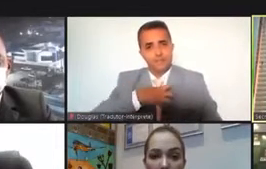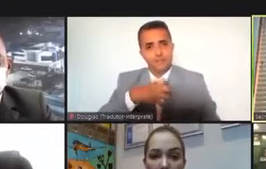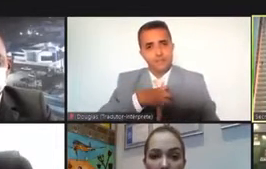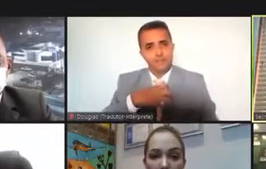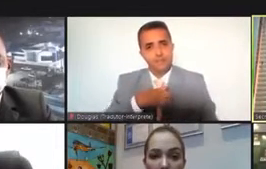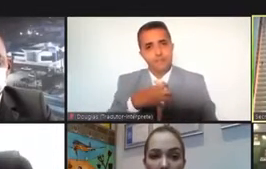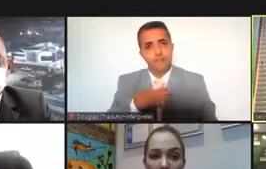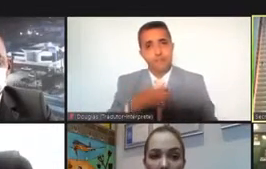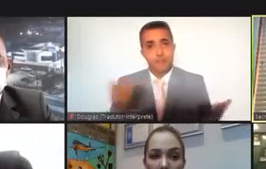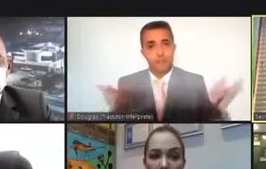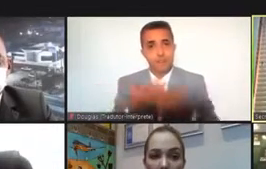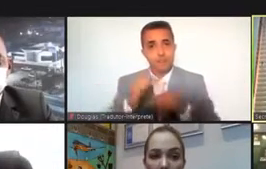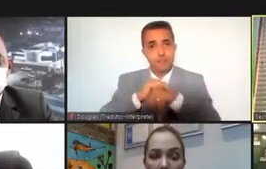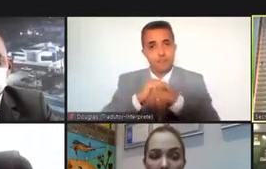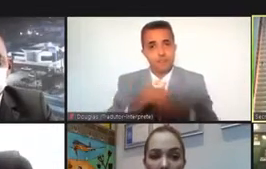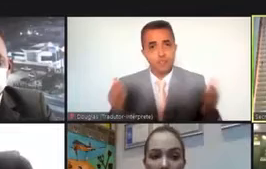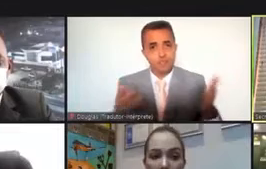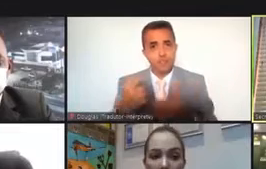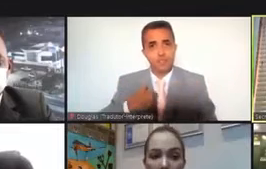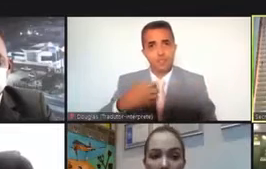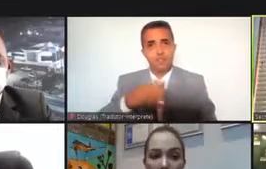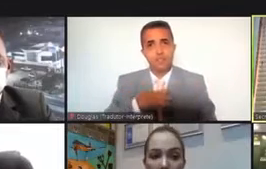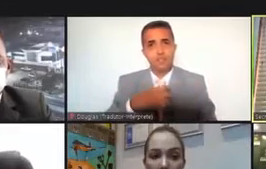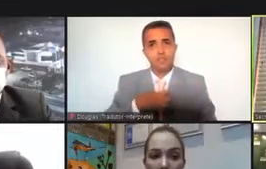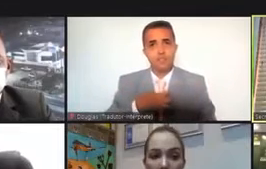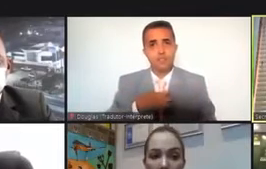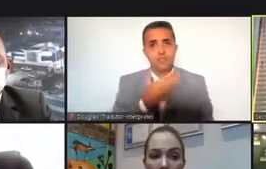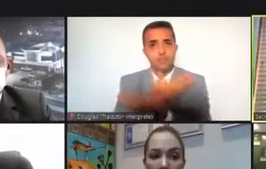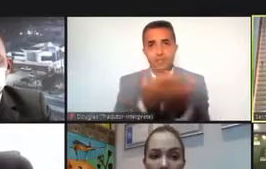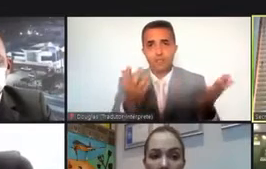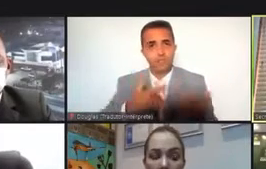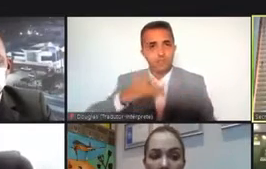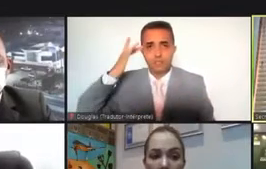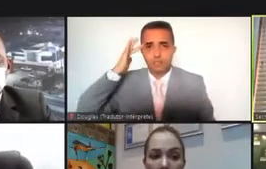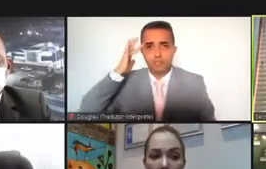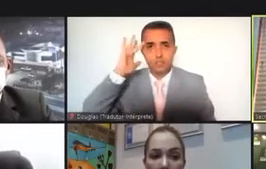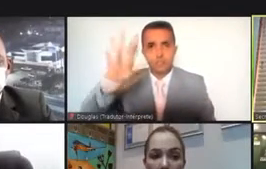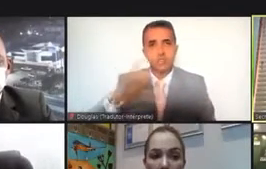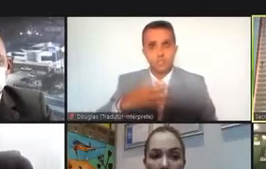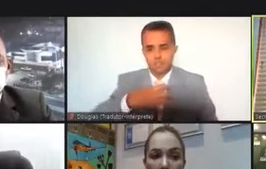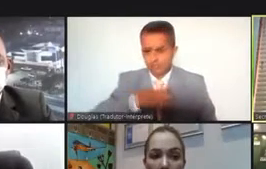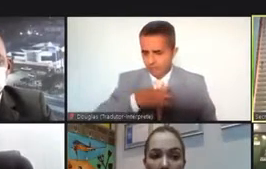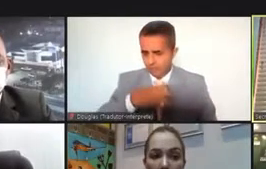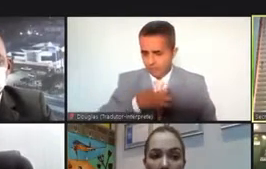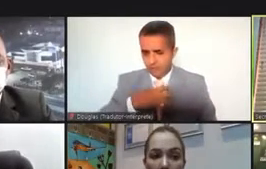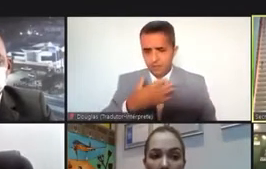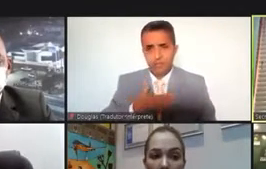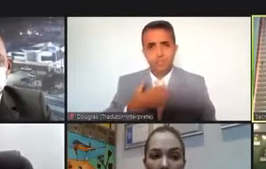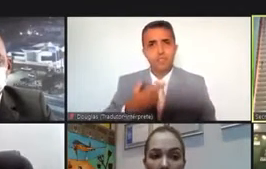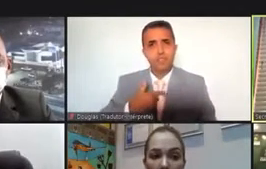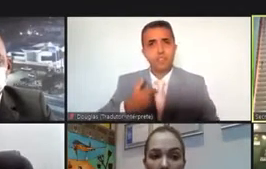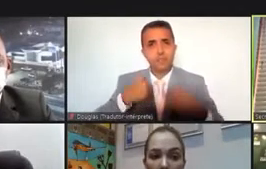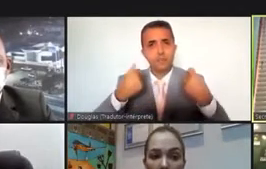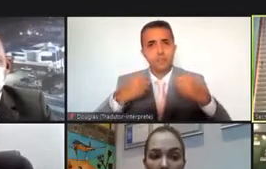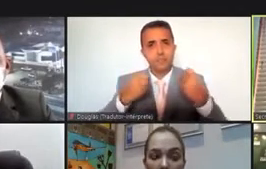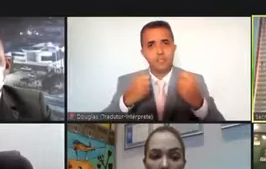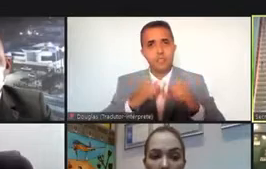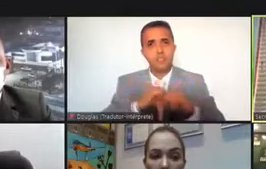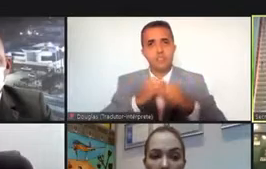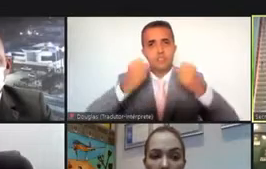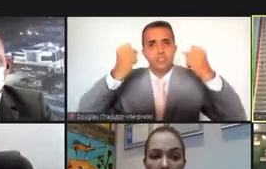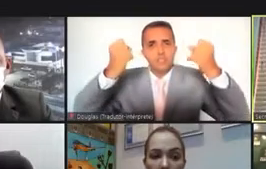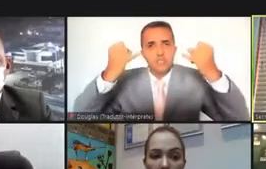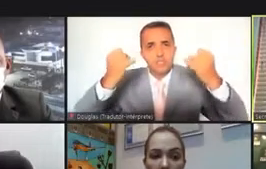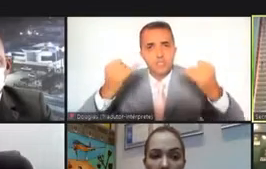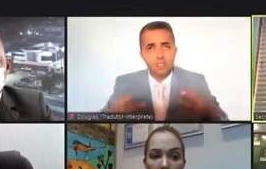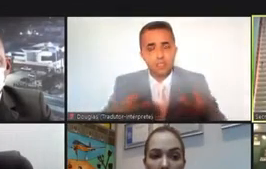Nesse momento agora, que eu acho que ninguém sabe. E eu tinha que fazer esse desabafo, não é para vocês, mas para a